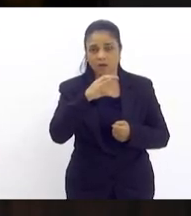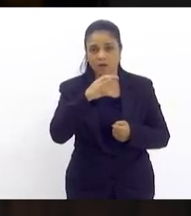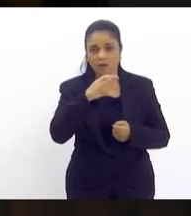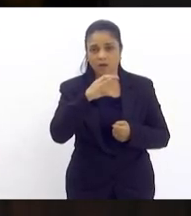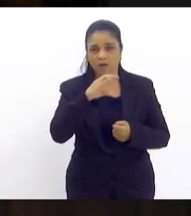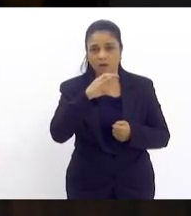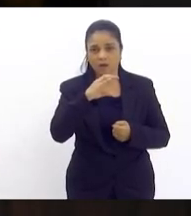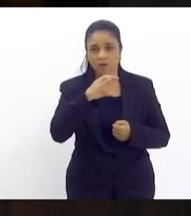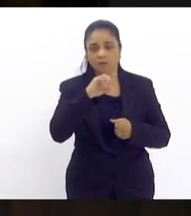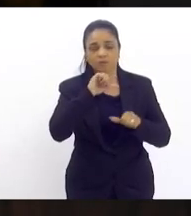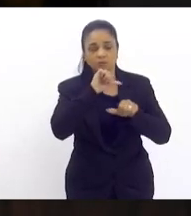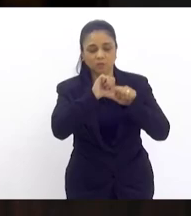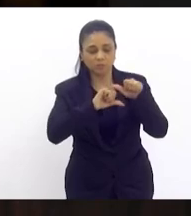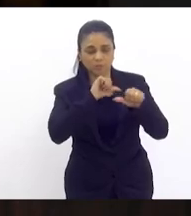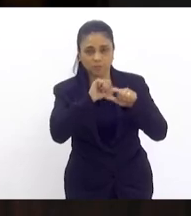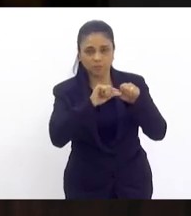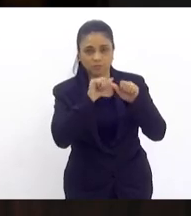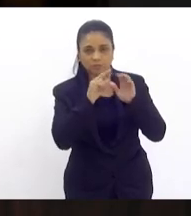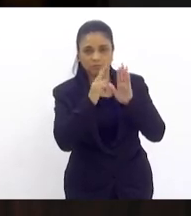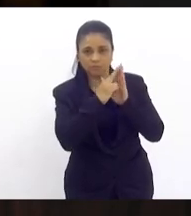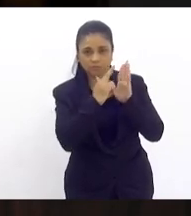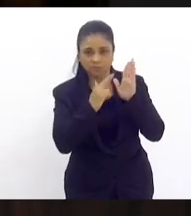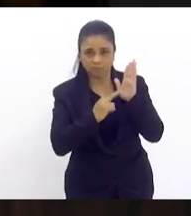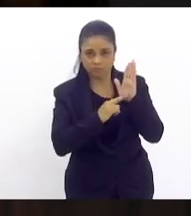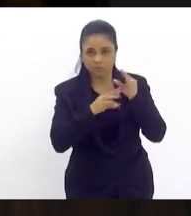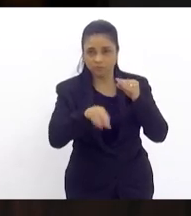o rito da alteração do Regimento